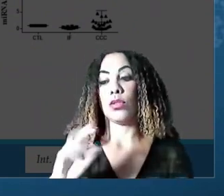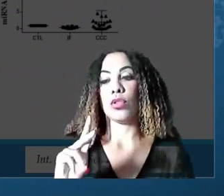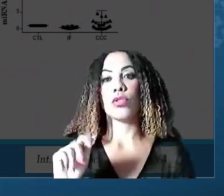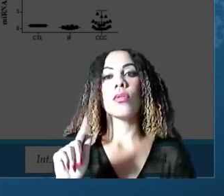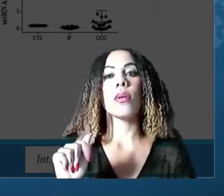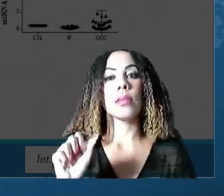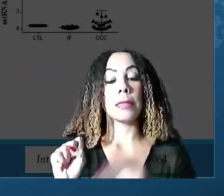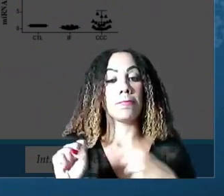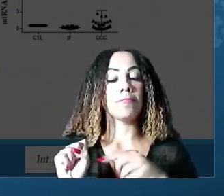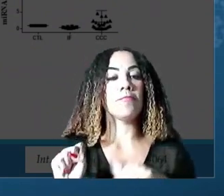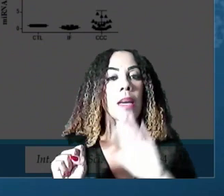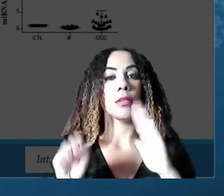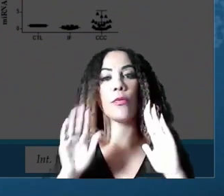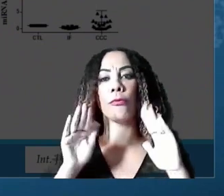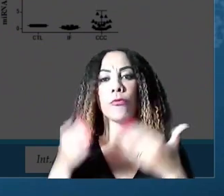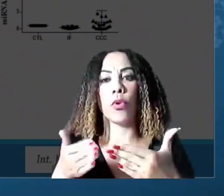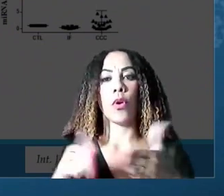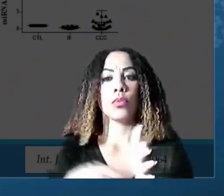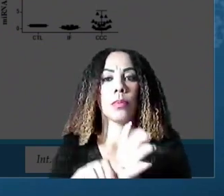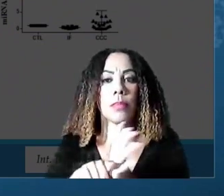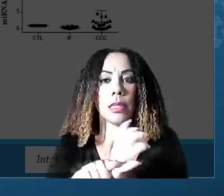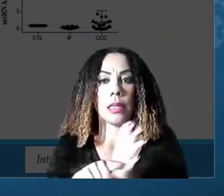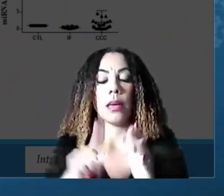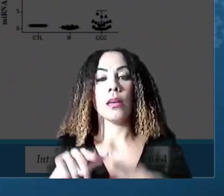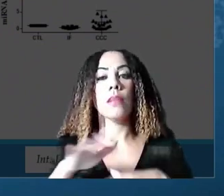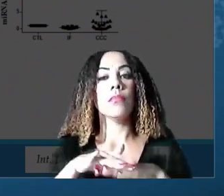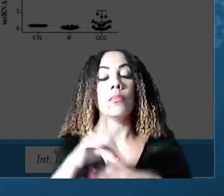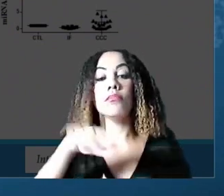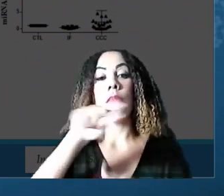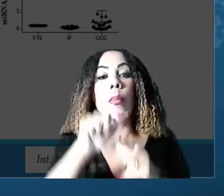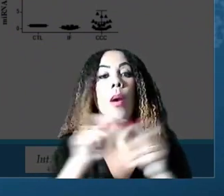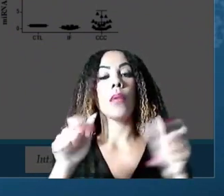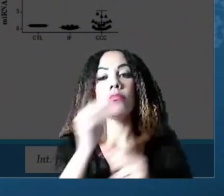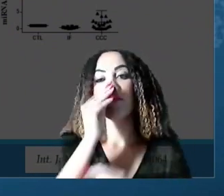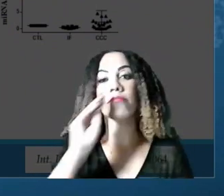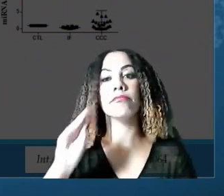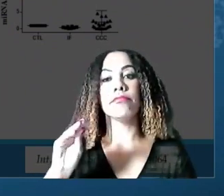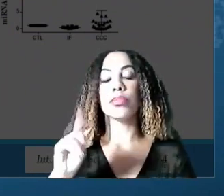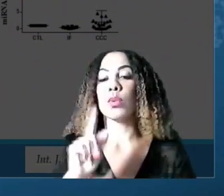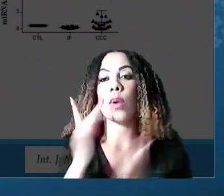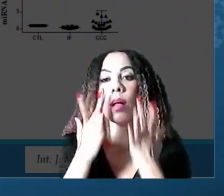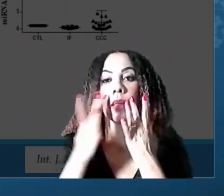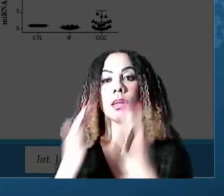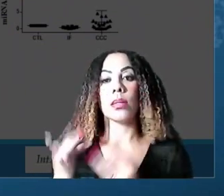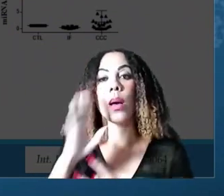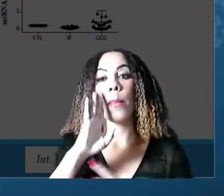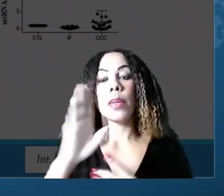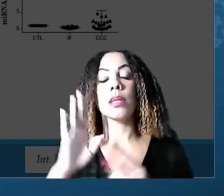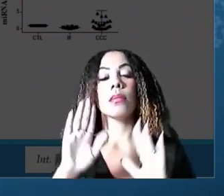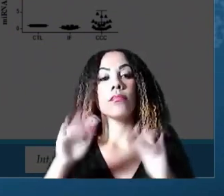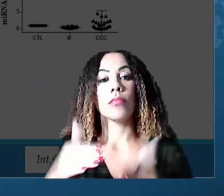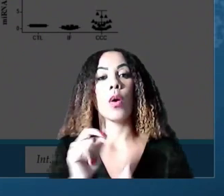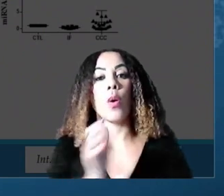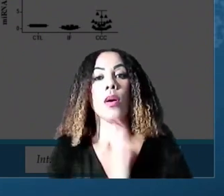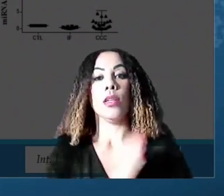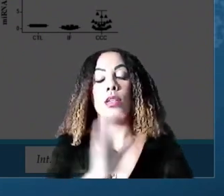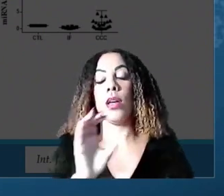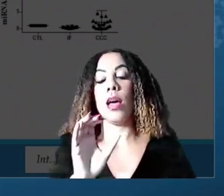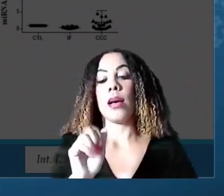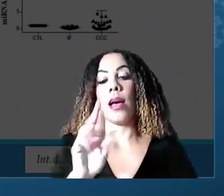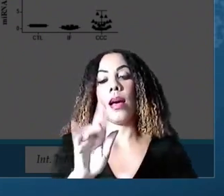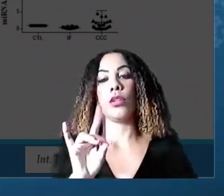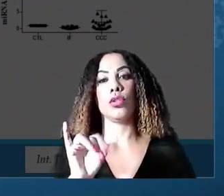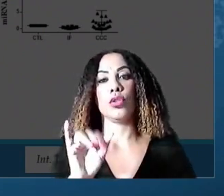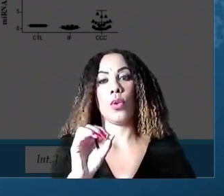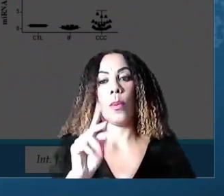focos, né, da nossa pesquisa, uma doença negligenciada, e principalmente voltado para a cardiopatia chagásica crônica. E a